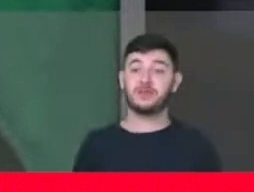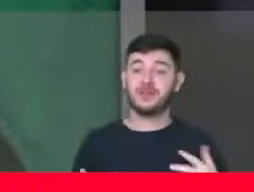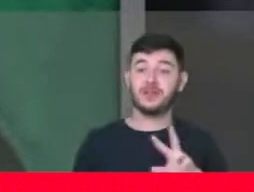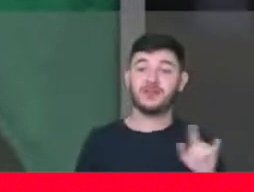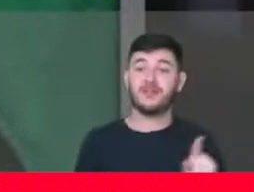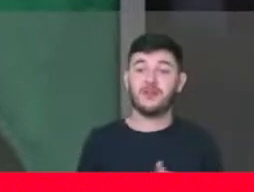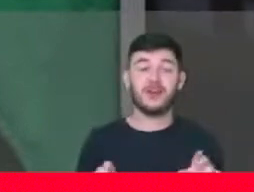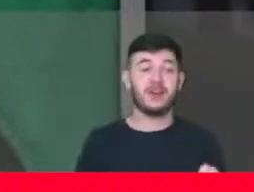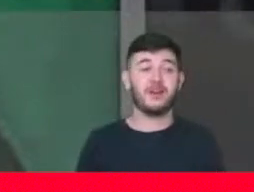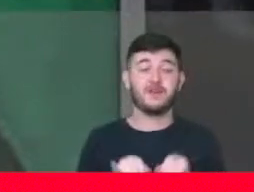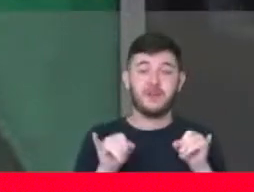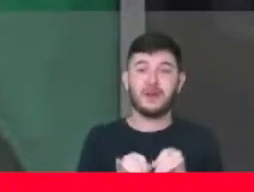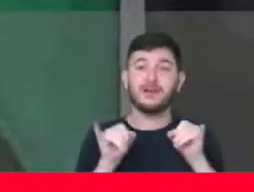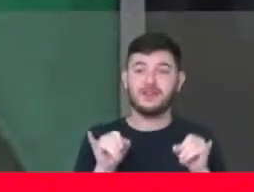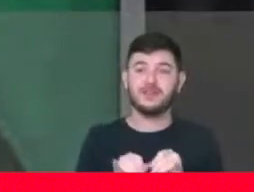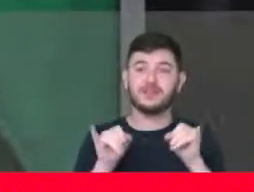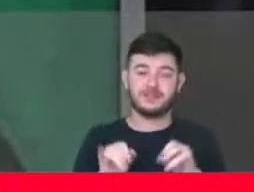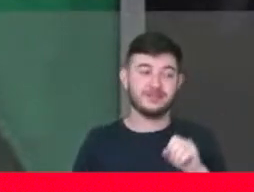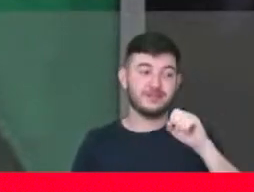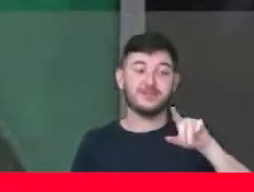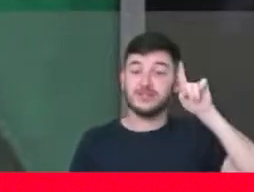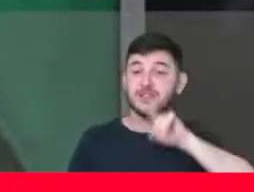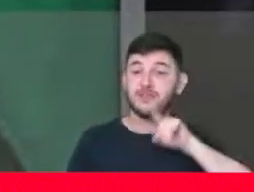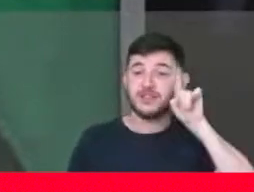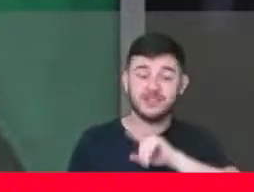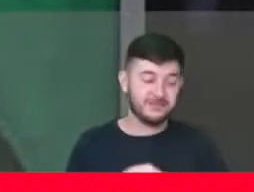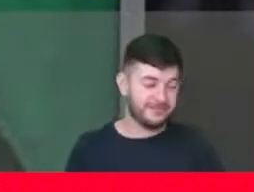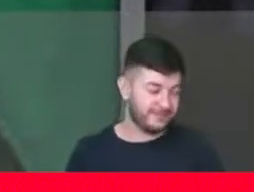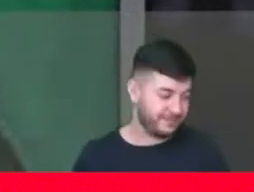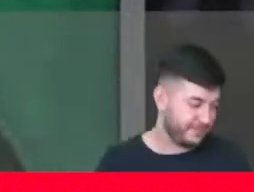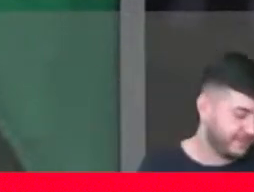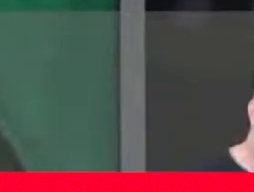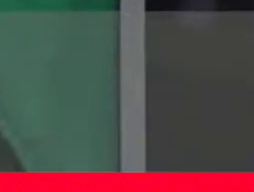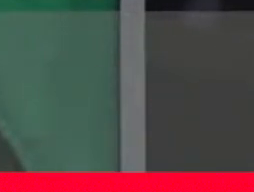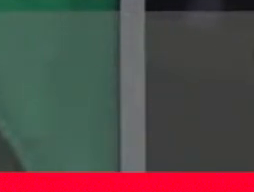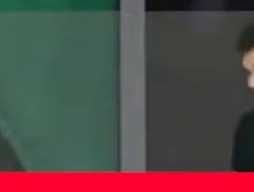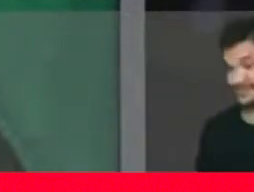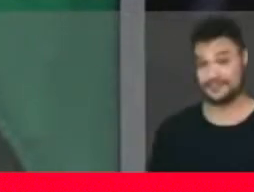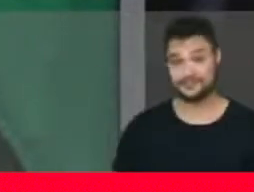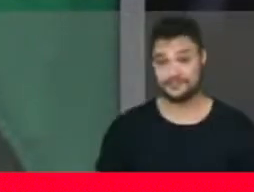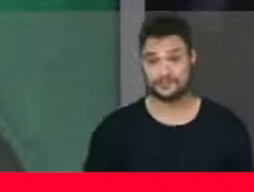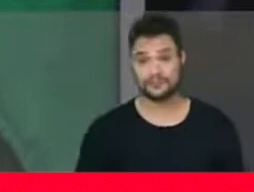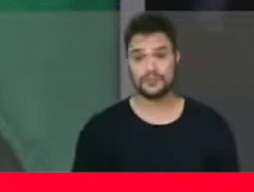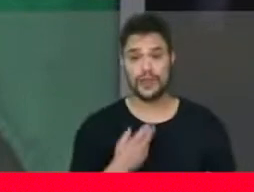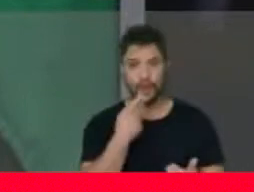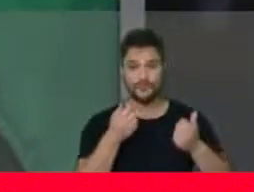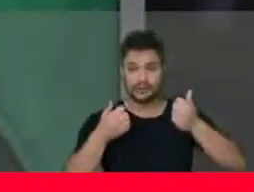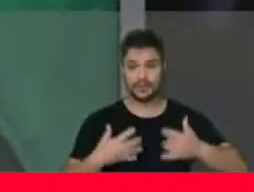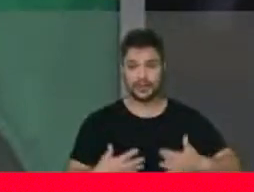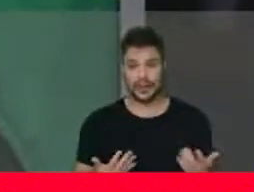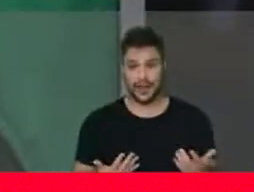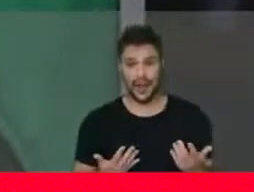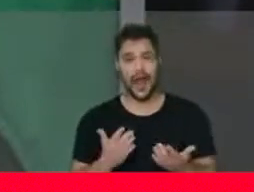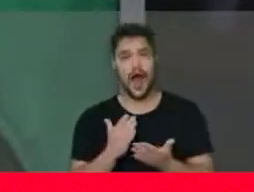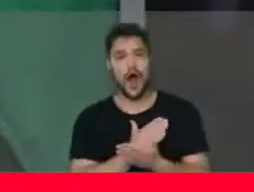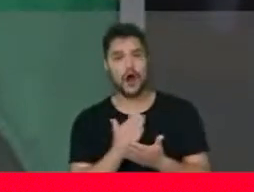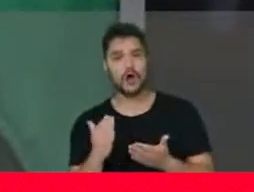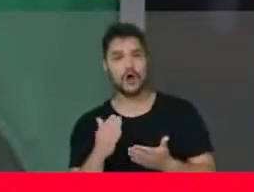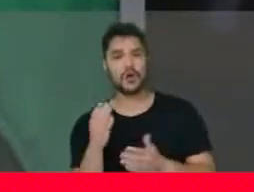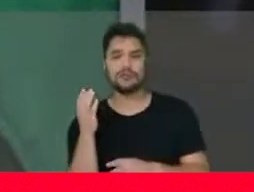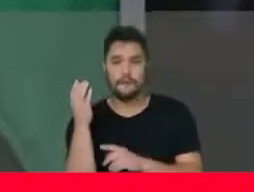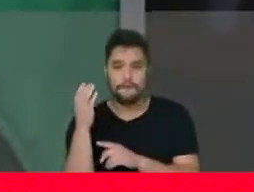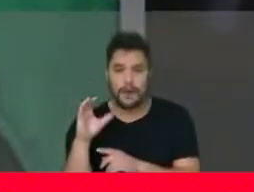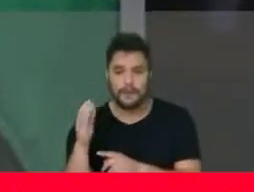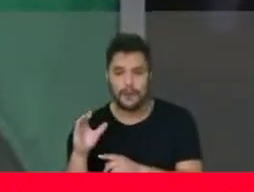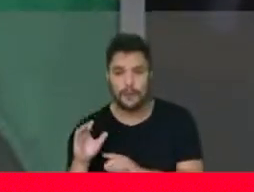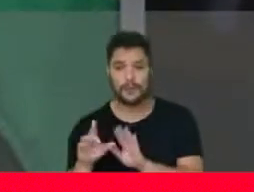lá nos Estados Unidos, né? Com alguma espécie de debilidade mental avançada. Eu vou falar aqui alguns tweets de